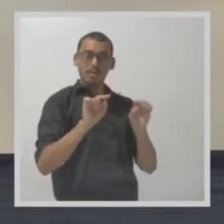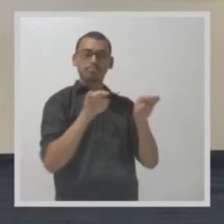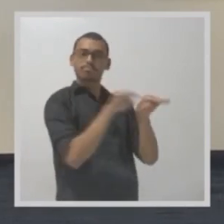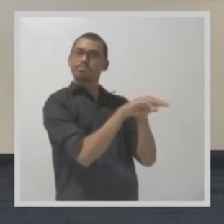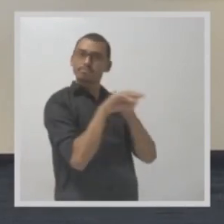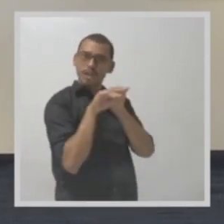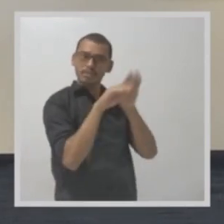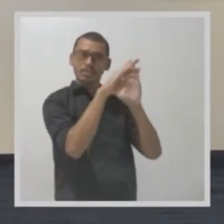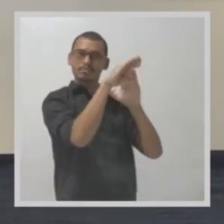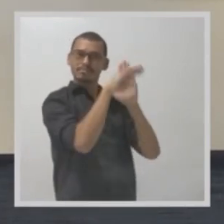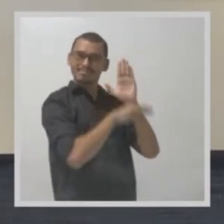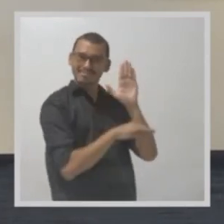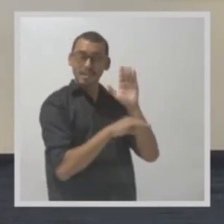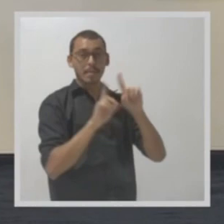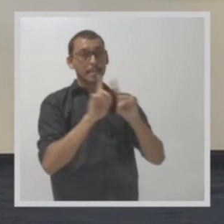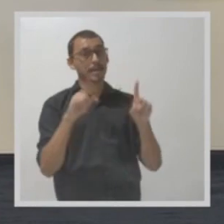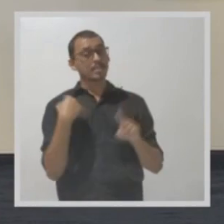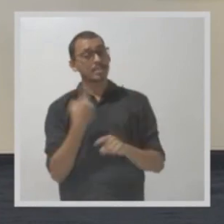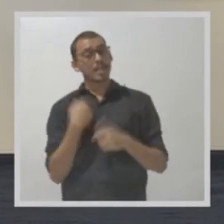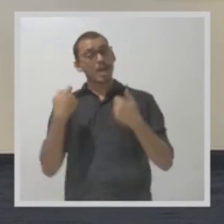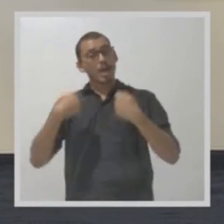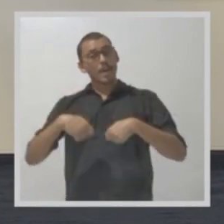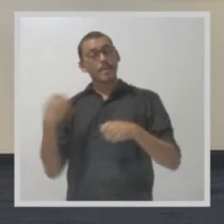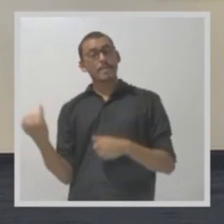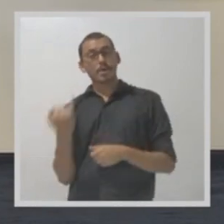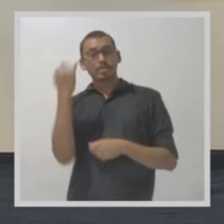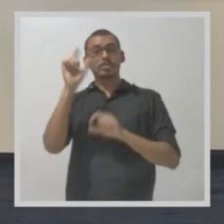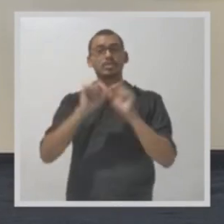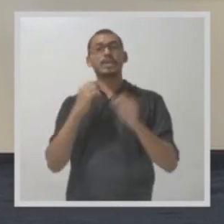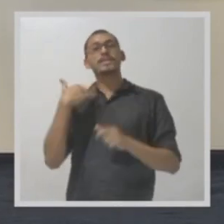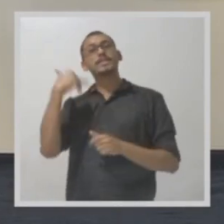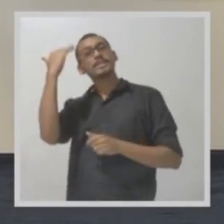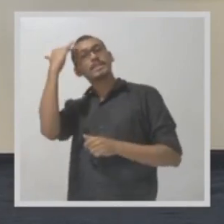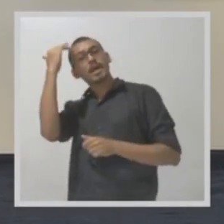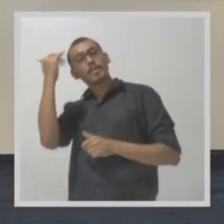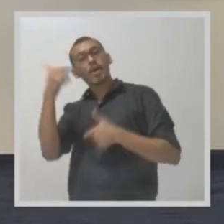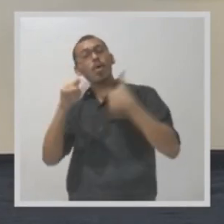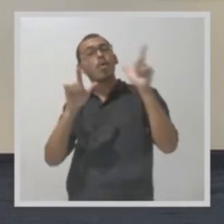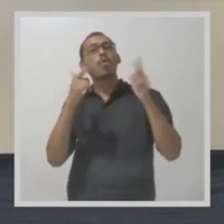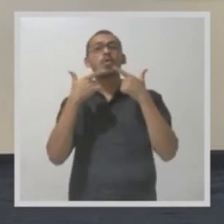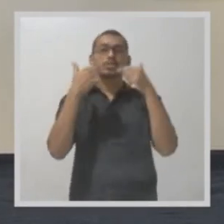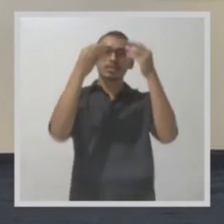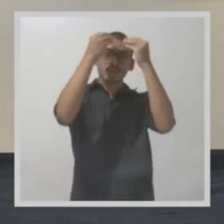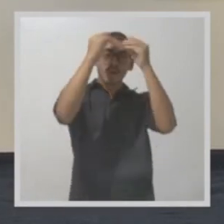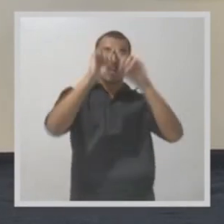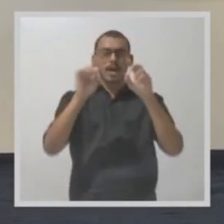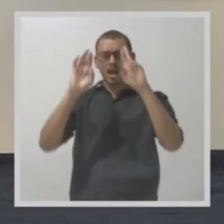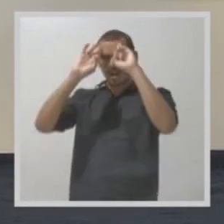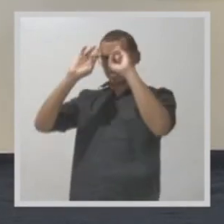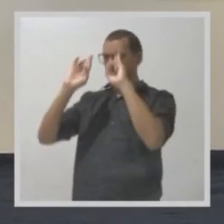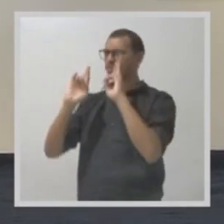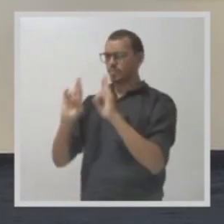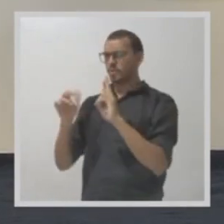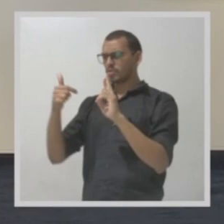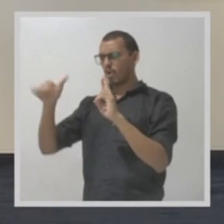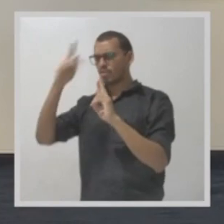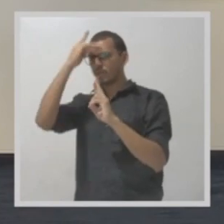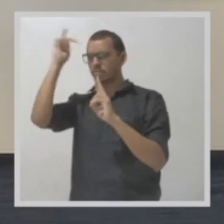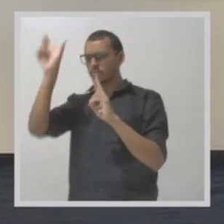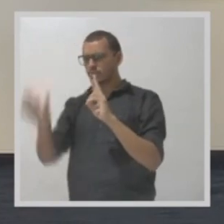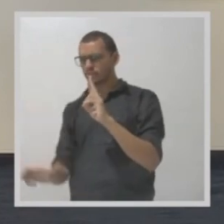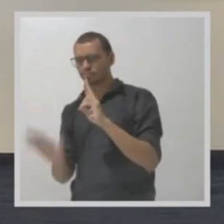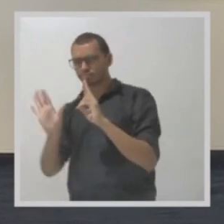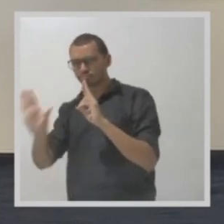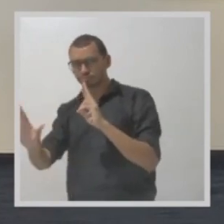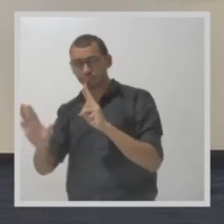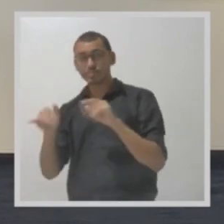mas é importante nós sabermos essas outras linguagens, tanto para a gente respeitar, para não cometer o preconceito